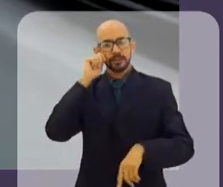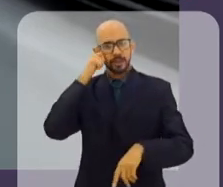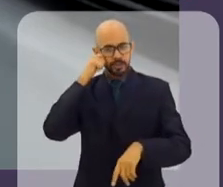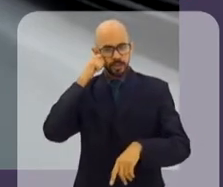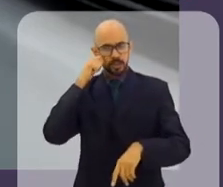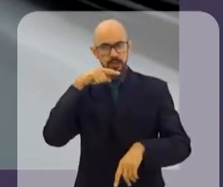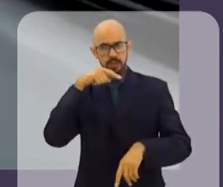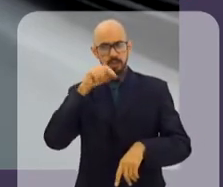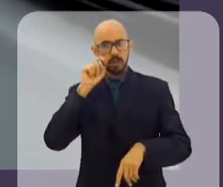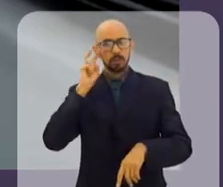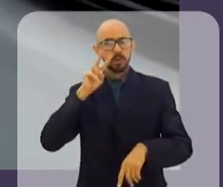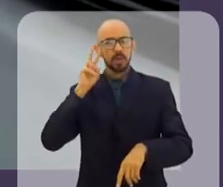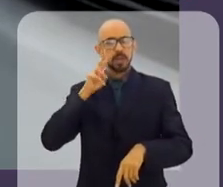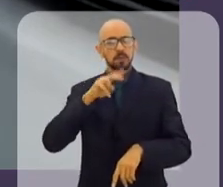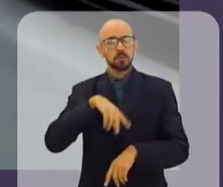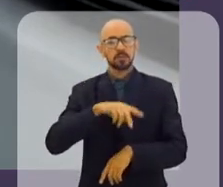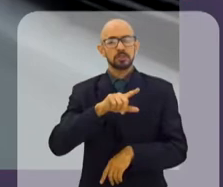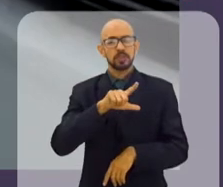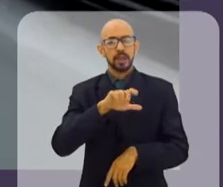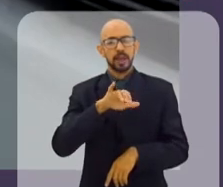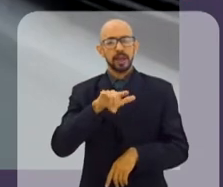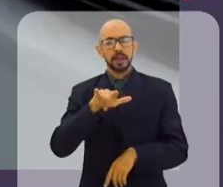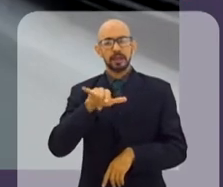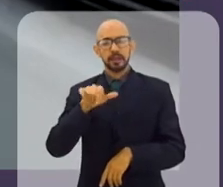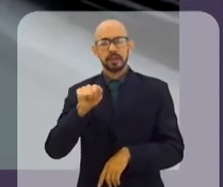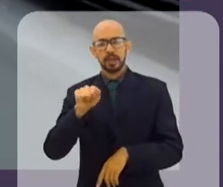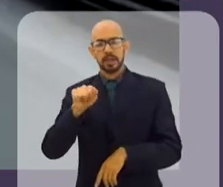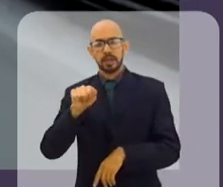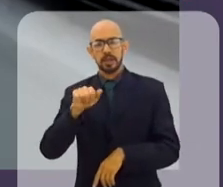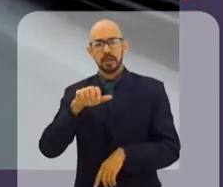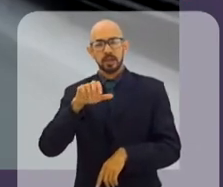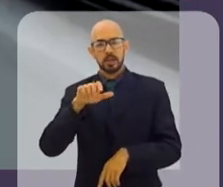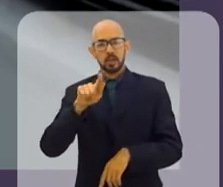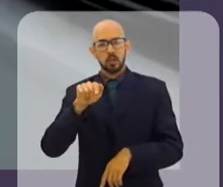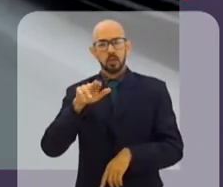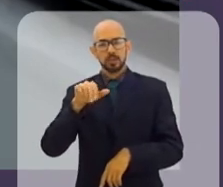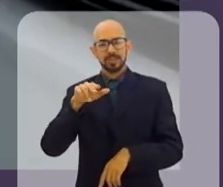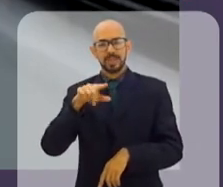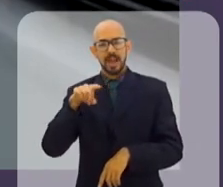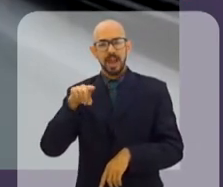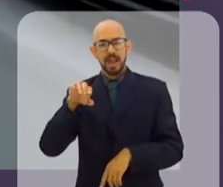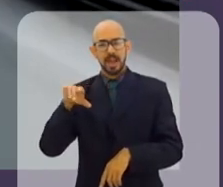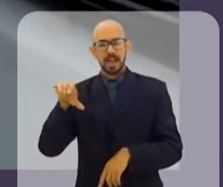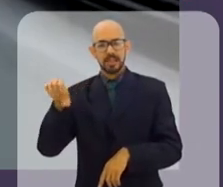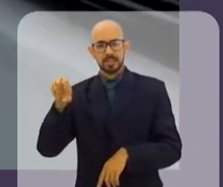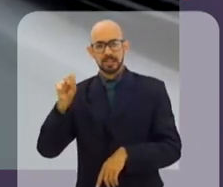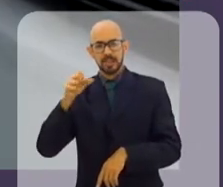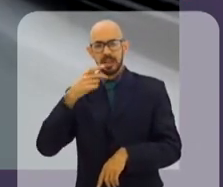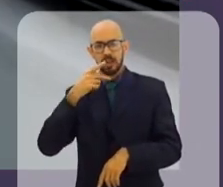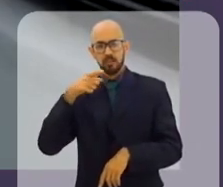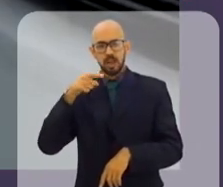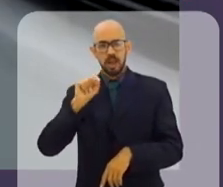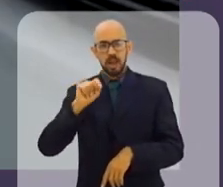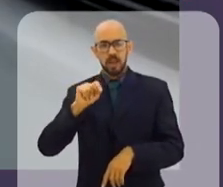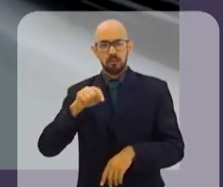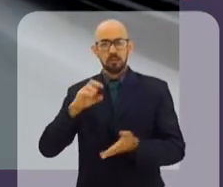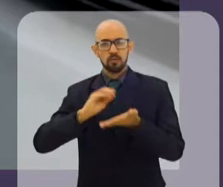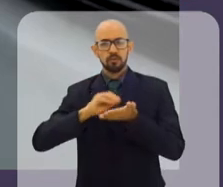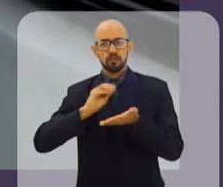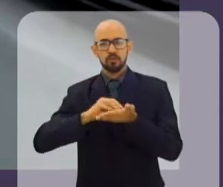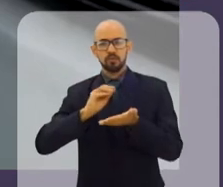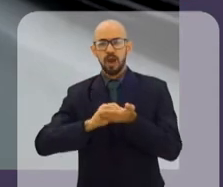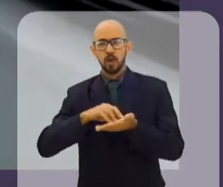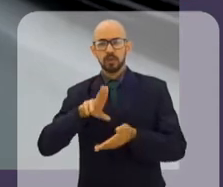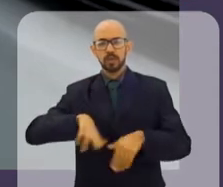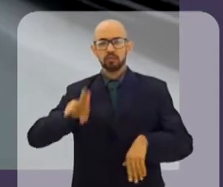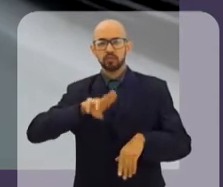tal. Eu lembro até de Lélia Gonzalez, né, que num dos textos dela, ela fala sobre isso, da gente ser falado